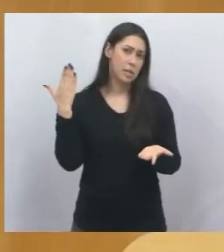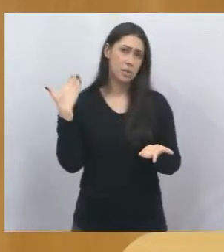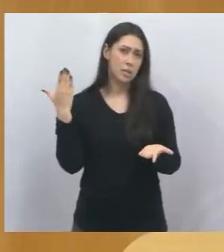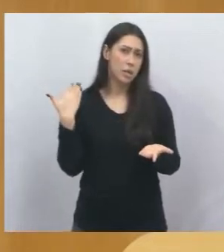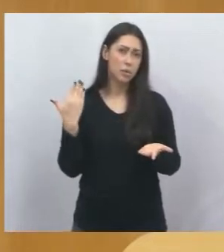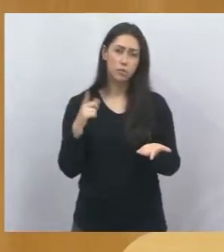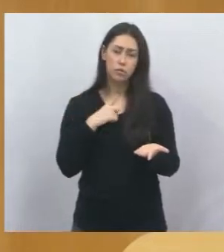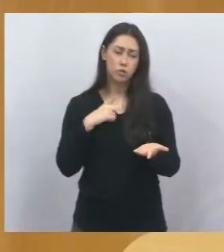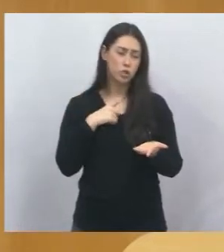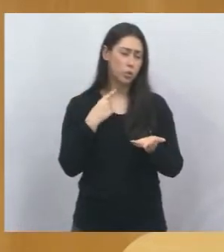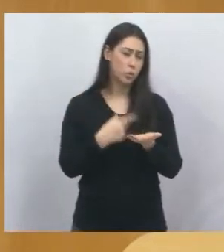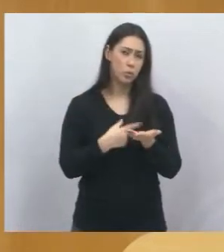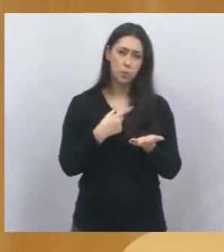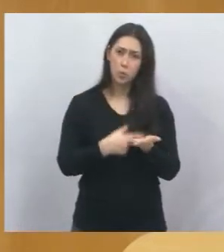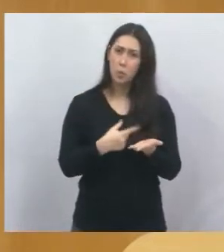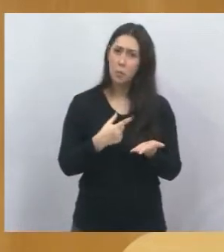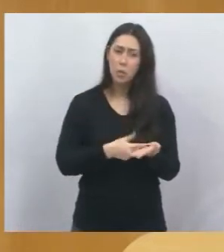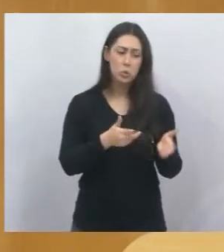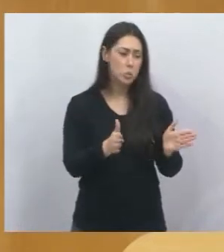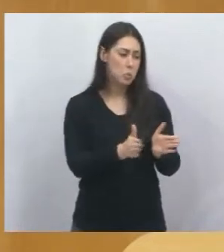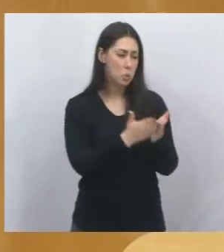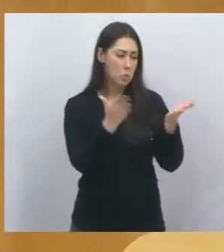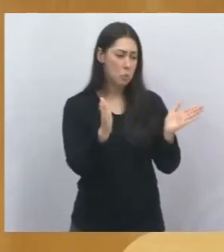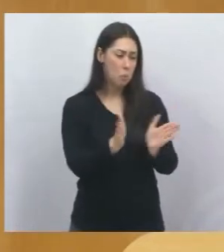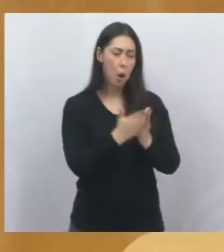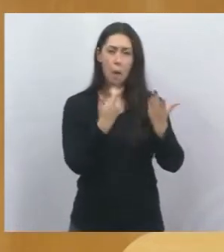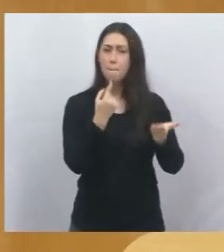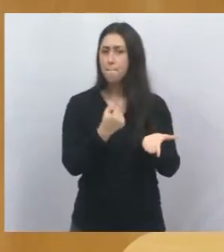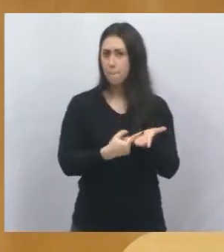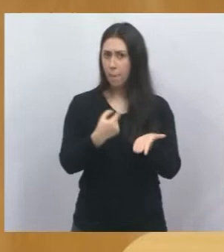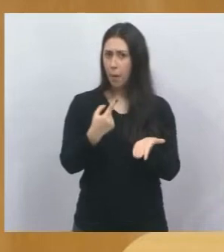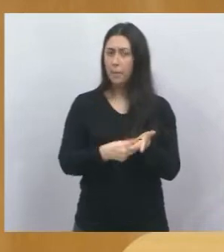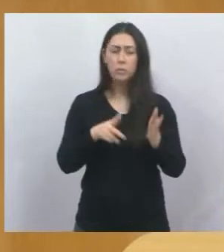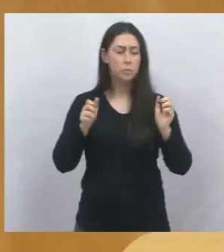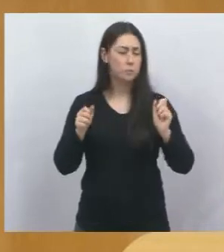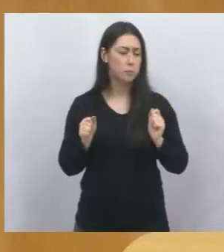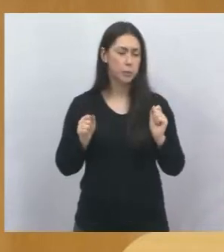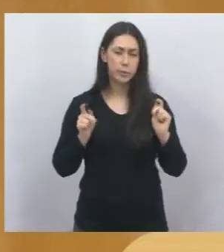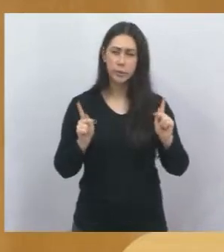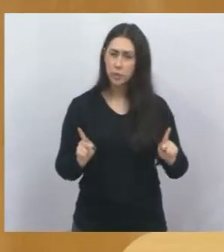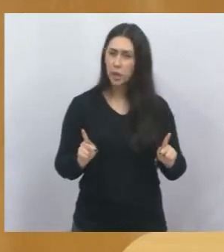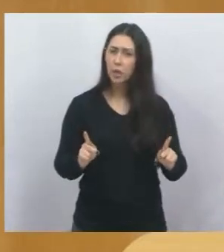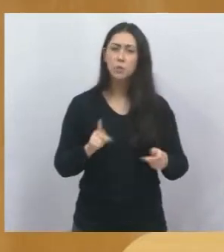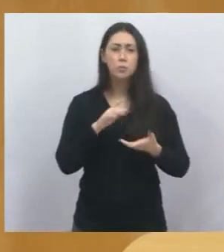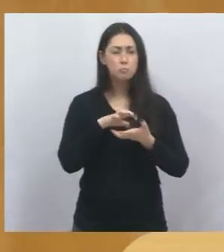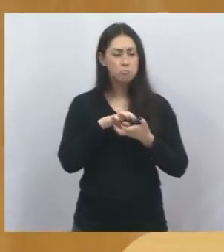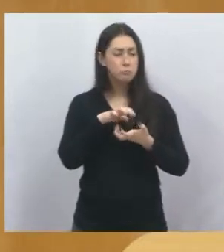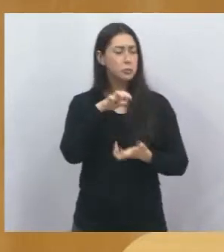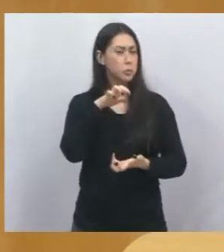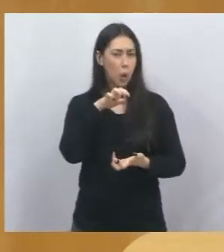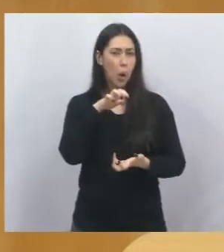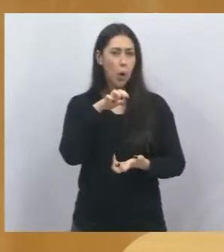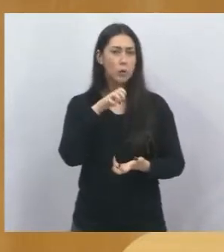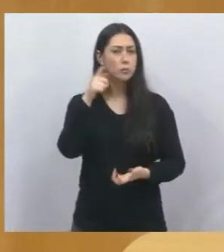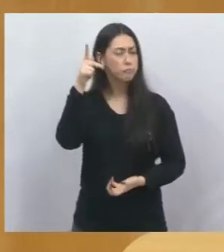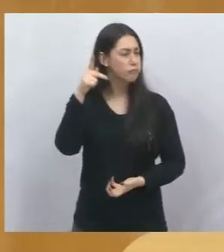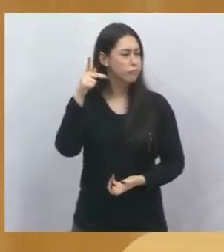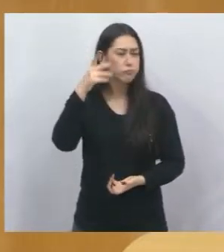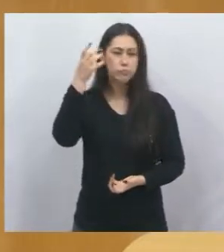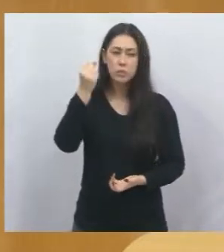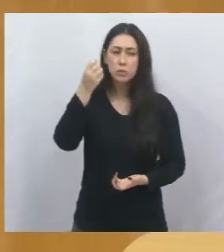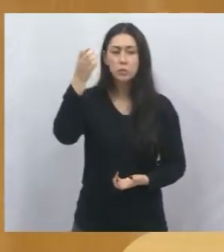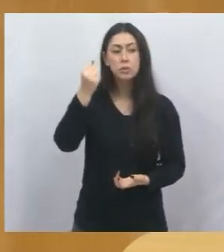vereador, compromisso com aquele que mais precisa, o compromisso com o aposentado, com os idosos, com os pensionistas do